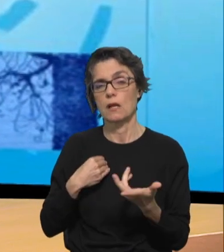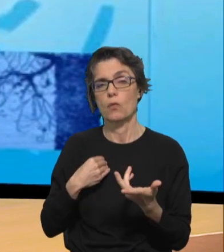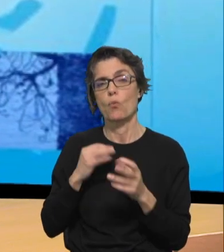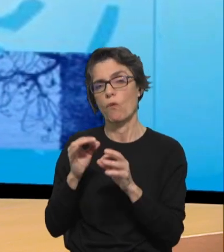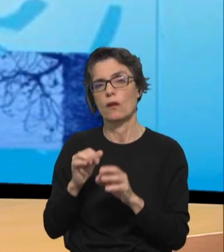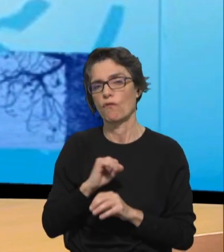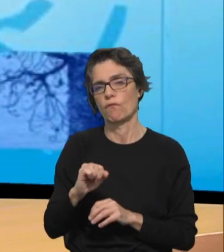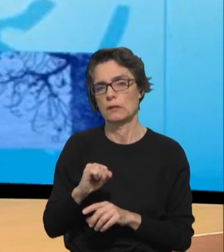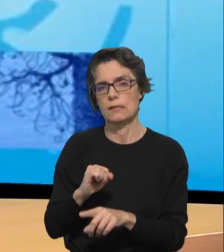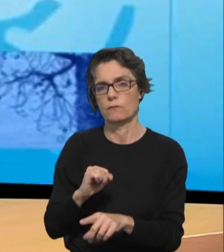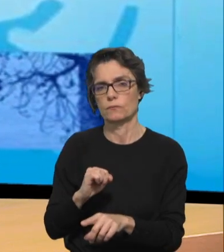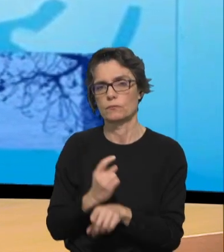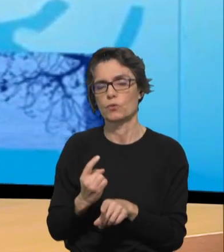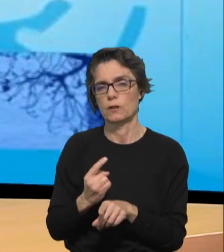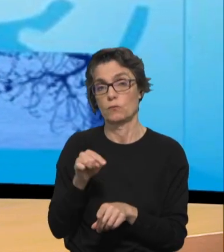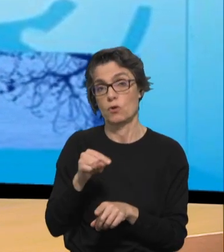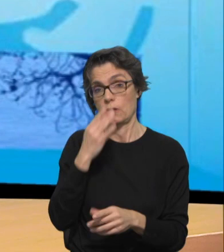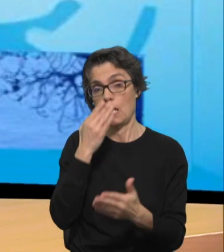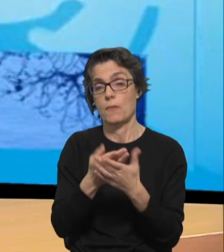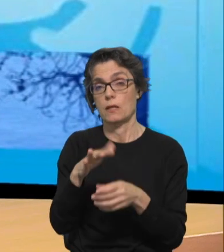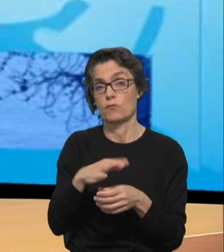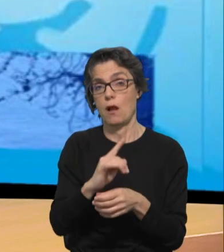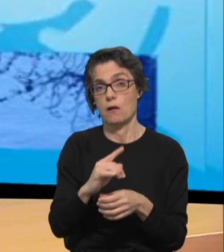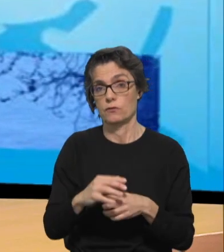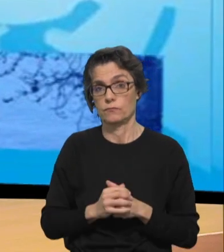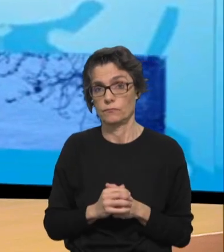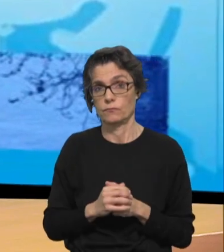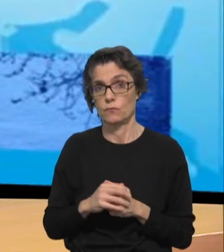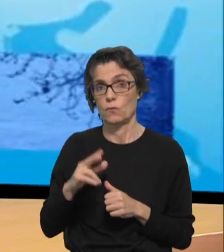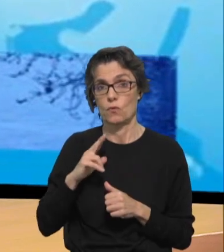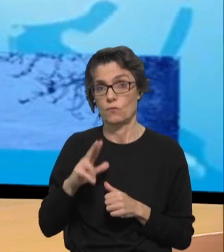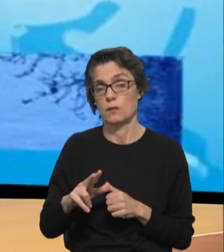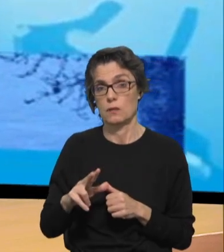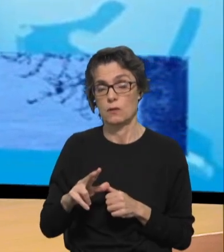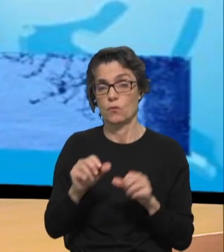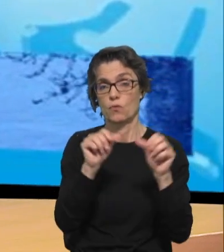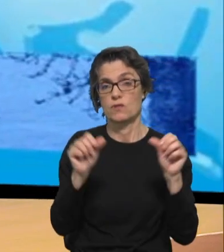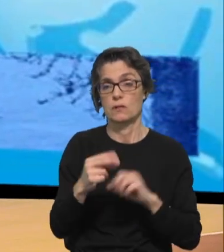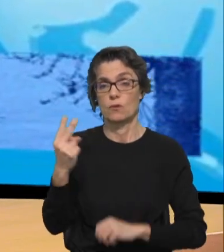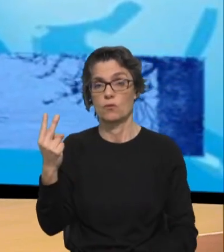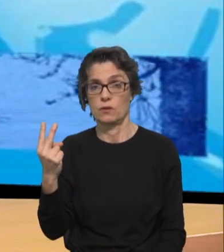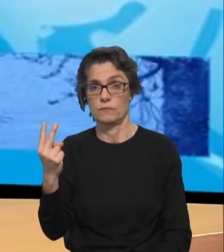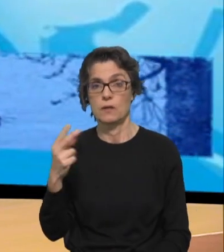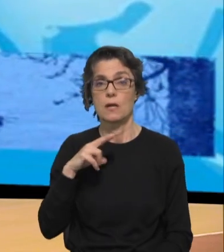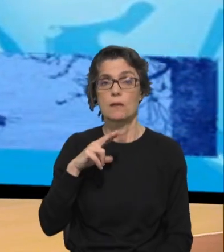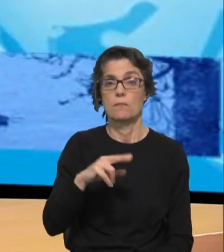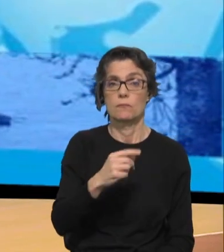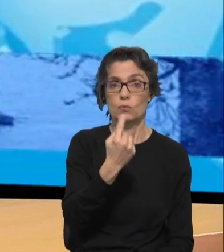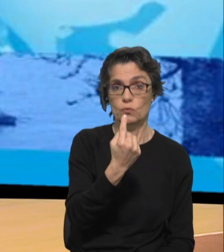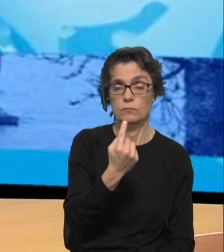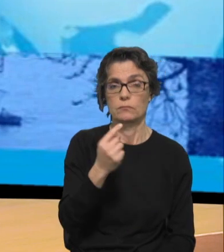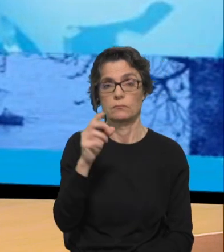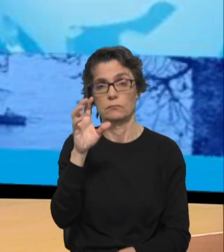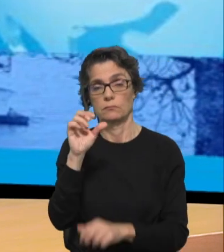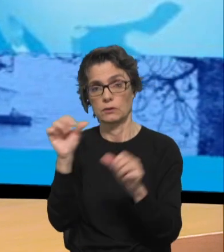efetivamente, aquilo que nós temos hoje em dia é um país e 2 sistemas. Esta é a minha visão enquanto médico que trabalha no Serviço